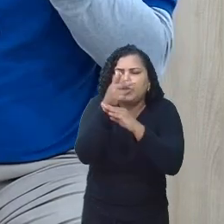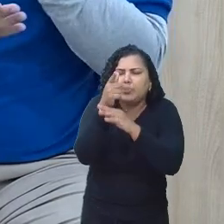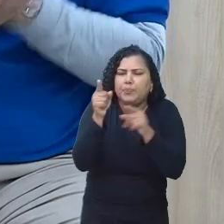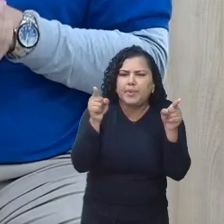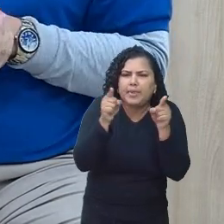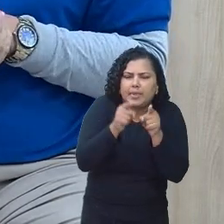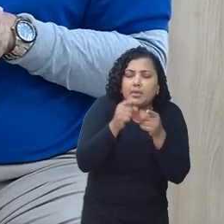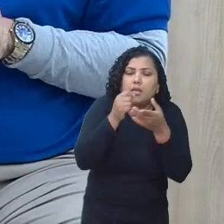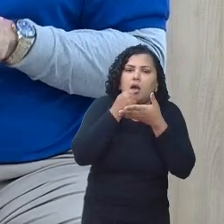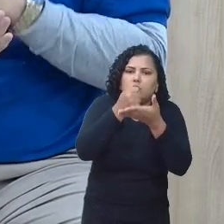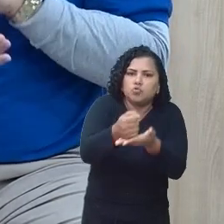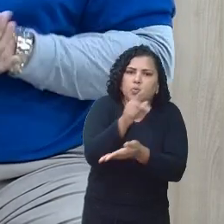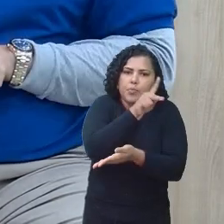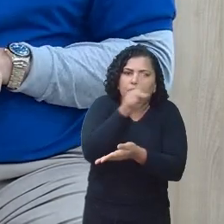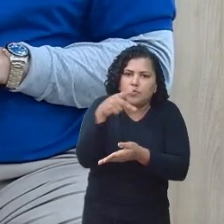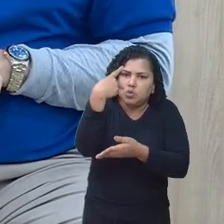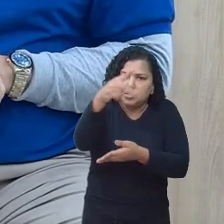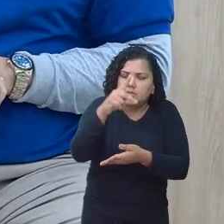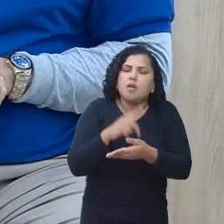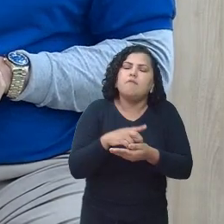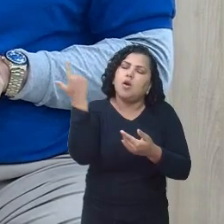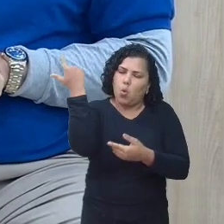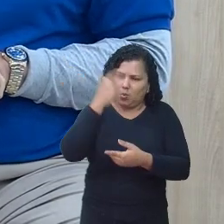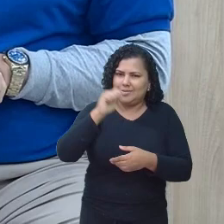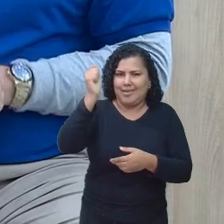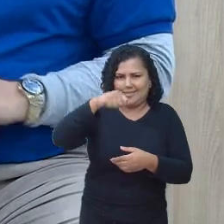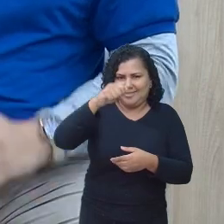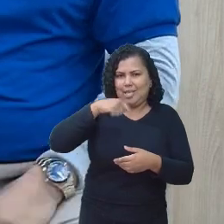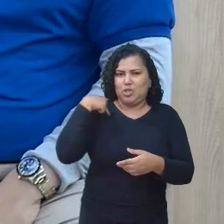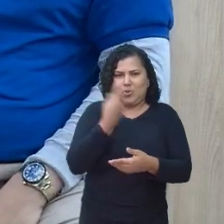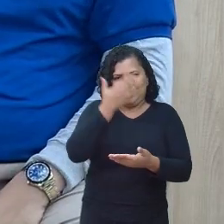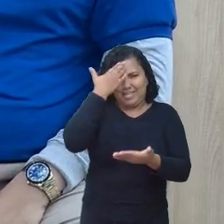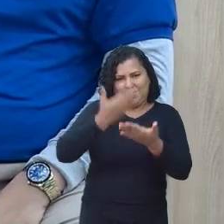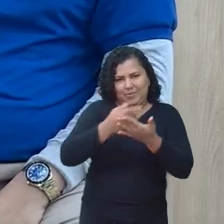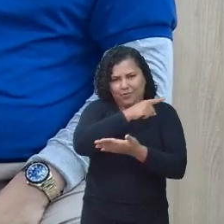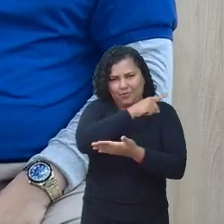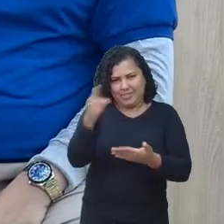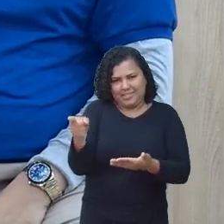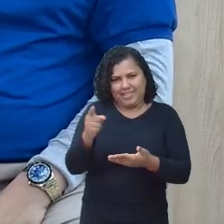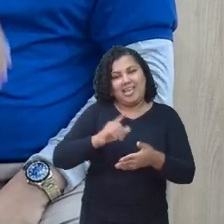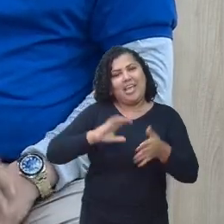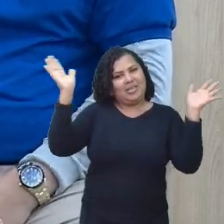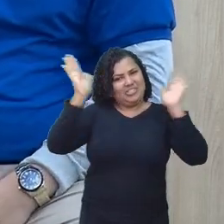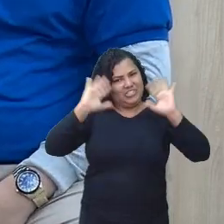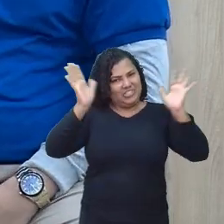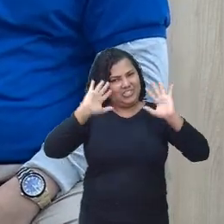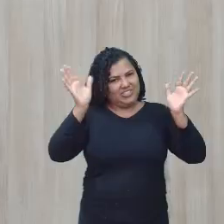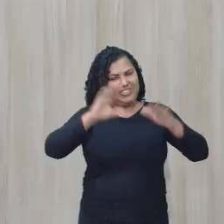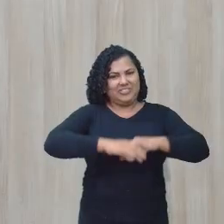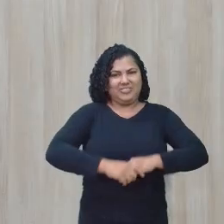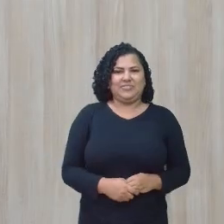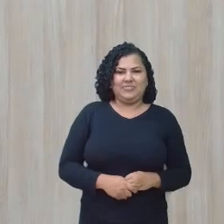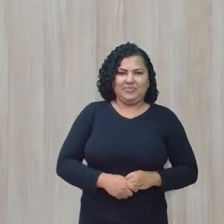o auxílio do professor de vocês, tudo vai dar certo, nós acreditamos em vocês. Professor Rony, até a próxima.